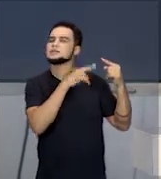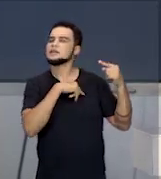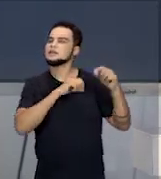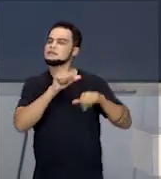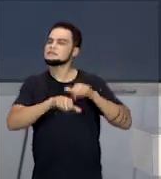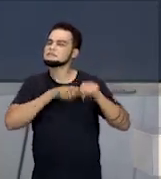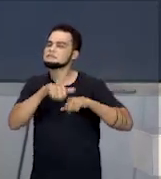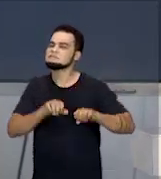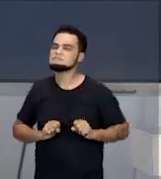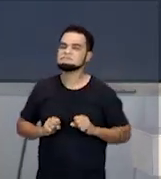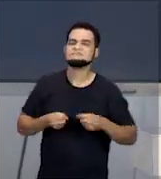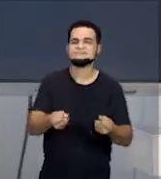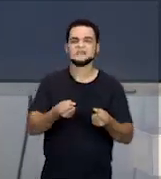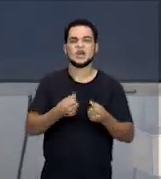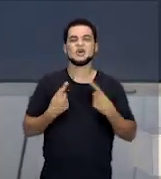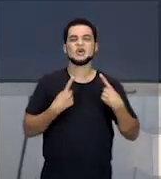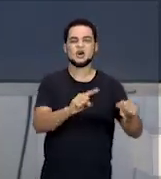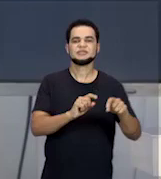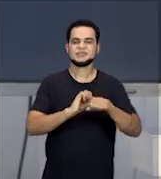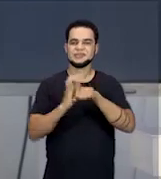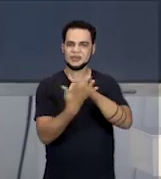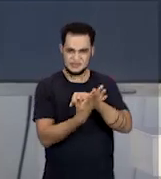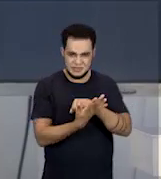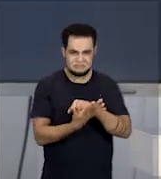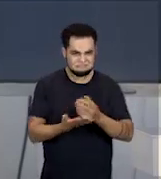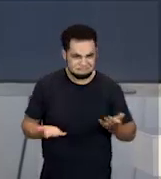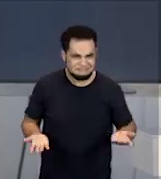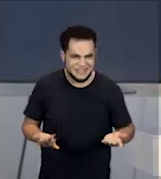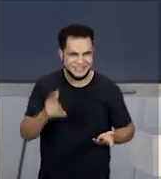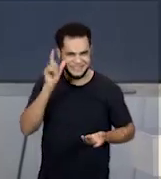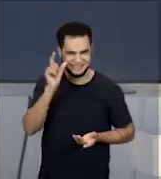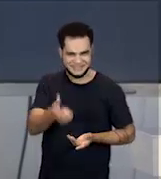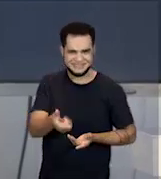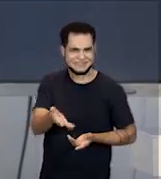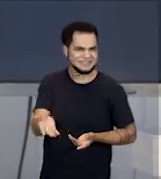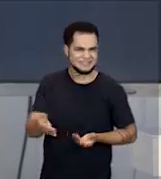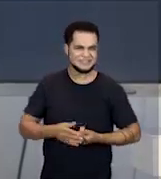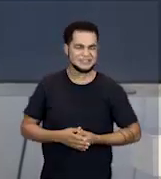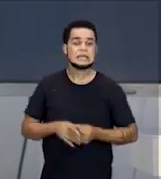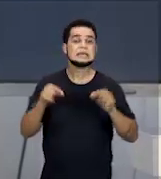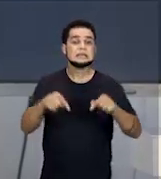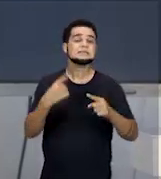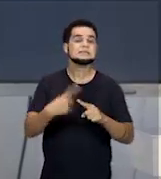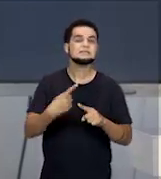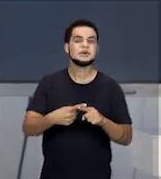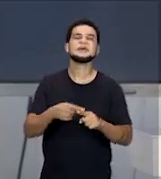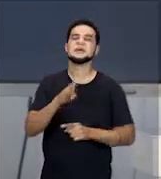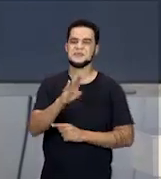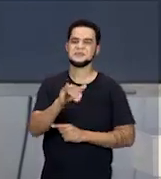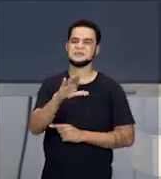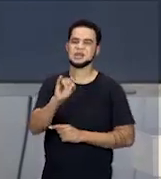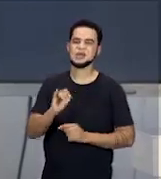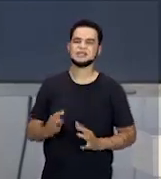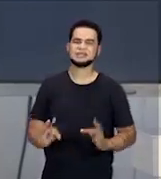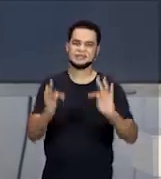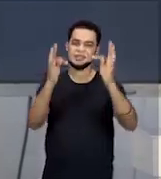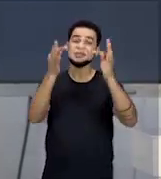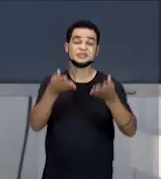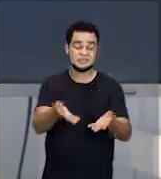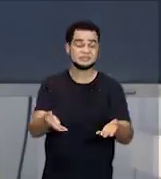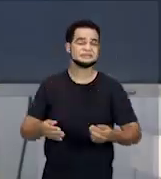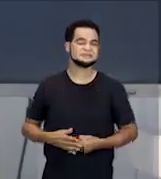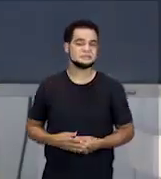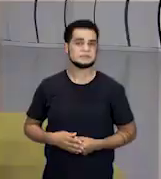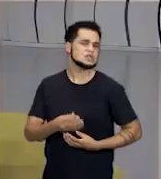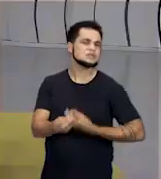imunidade contra o novo coronavírus. Olha que interessante. Isso tudo é graças à biotecnologia. Mas como, que